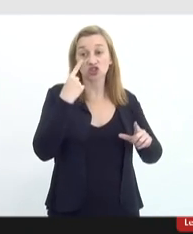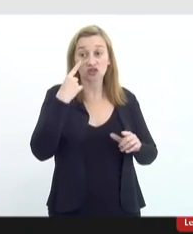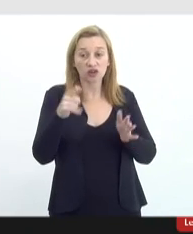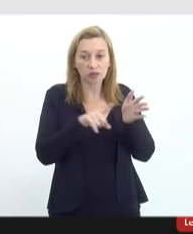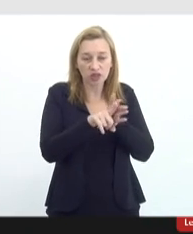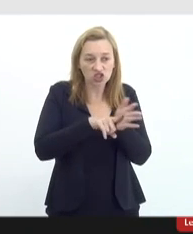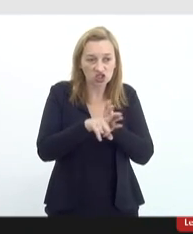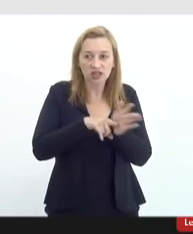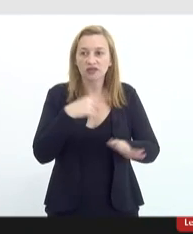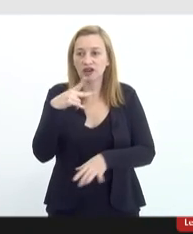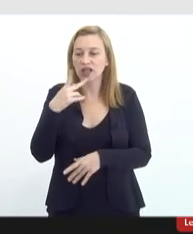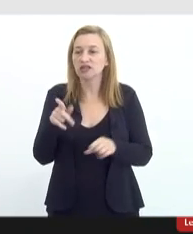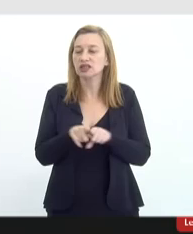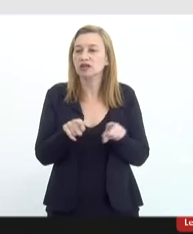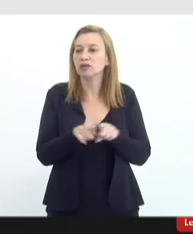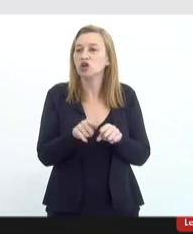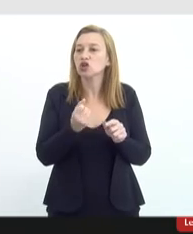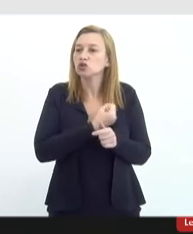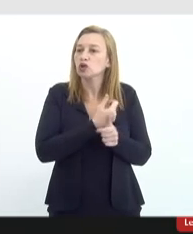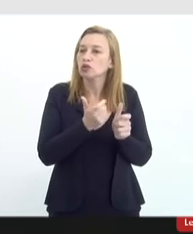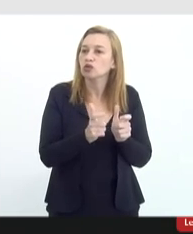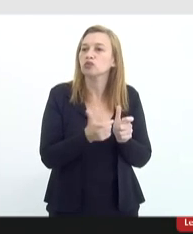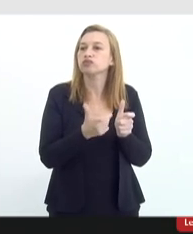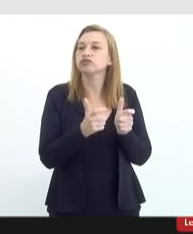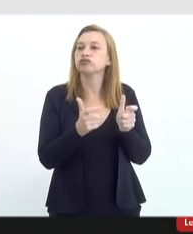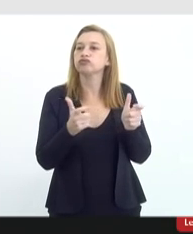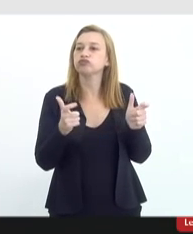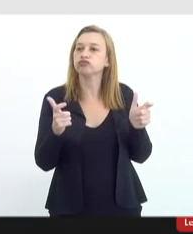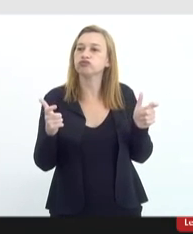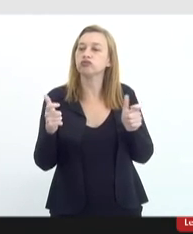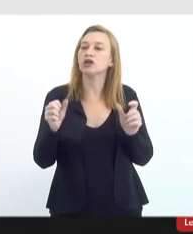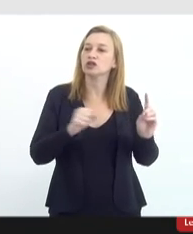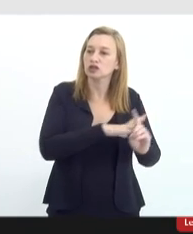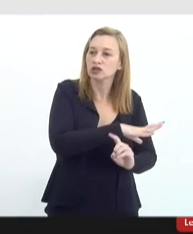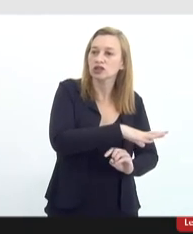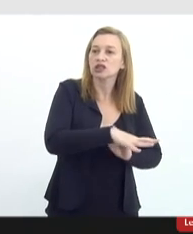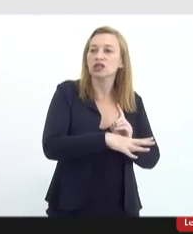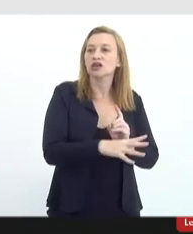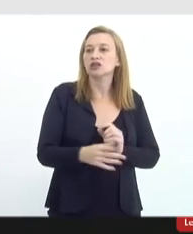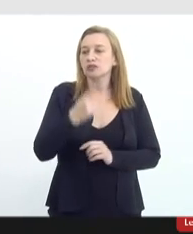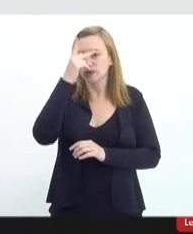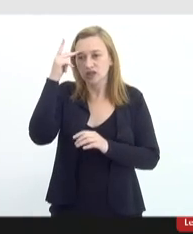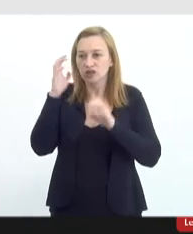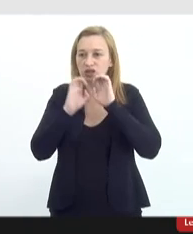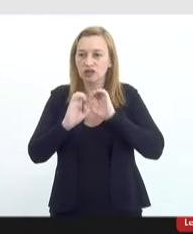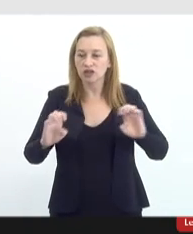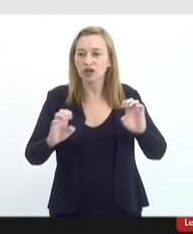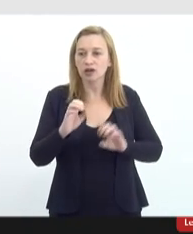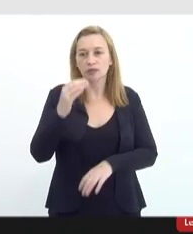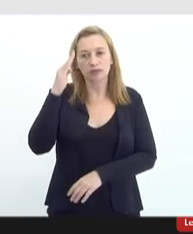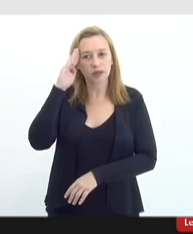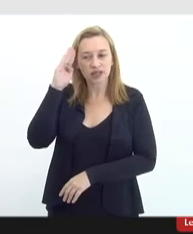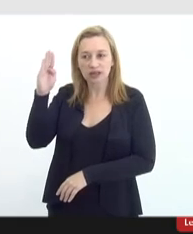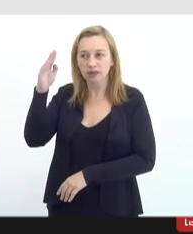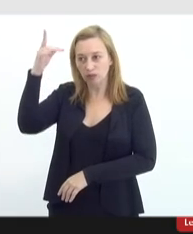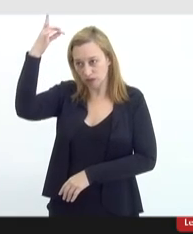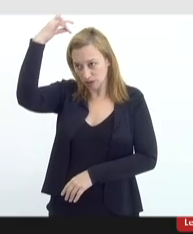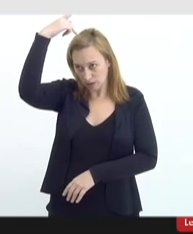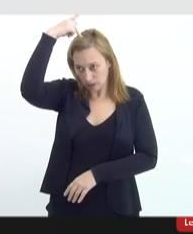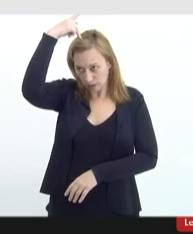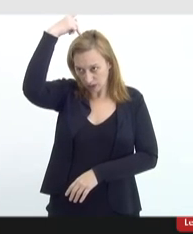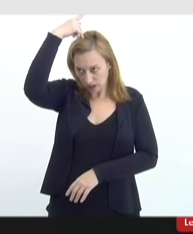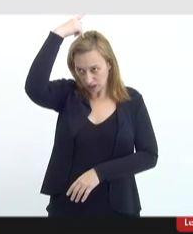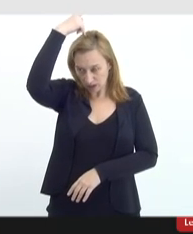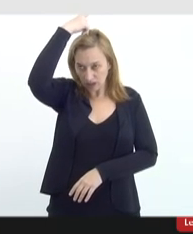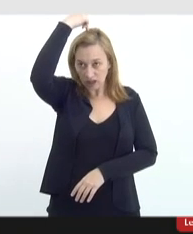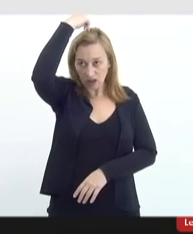isso também, e o crescimento percentual e social de evangélicos, aí, principalmente pentecostais e neopentecostais, eu vou falar